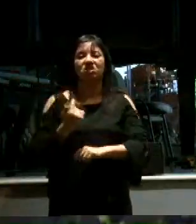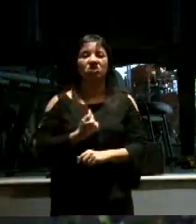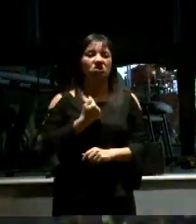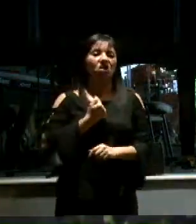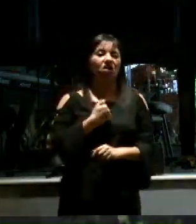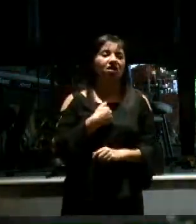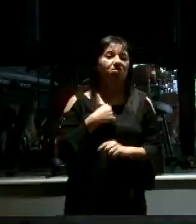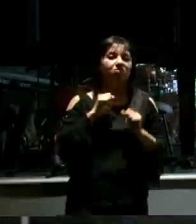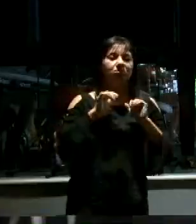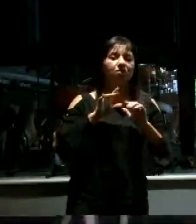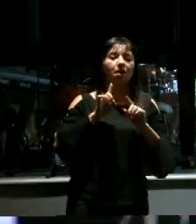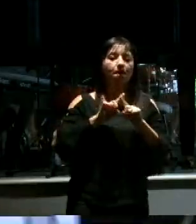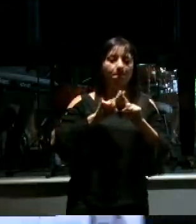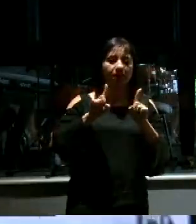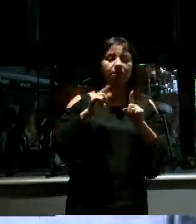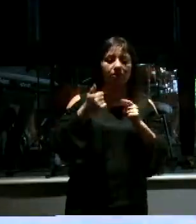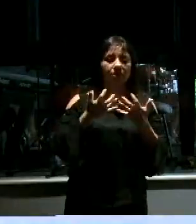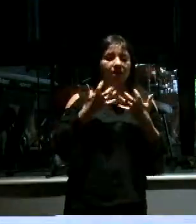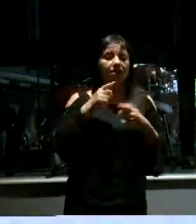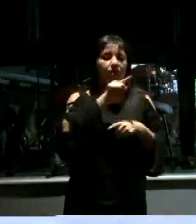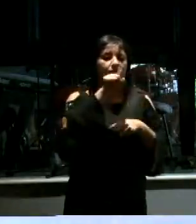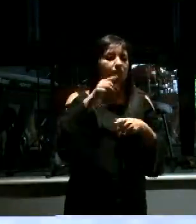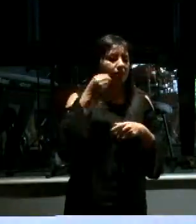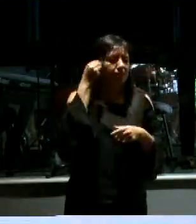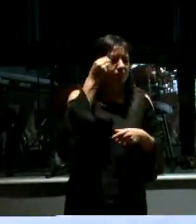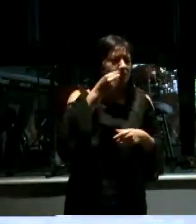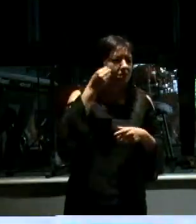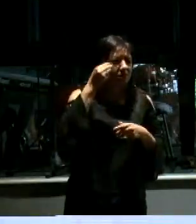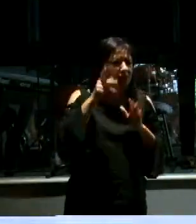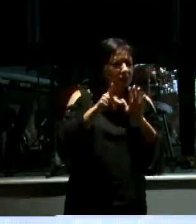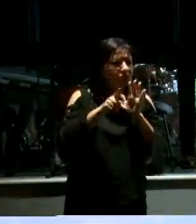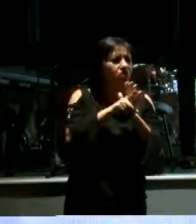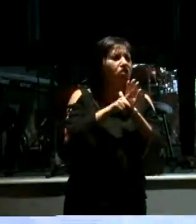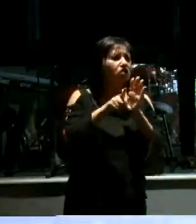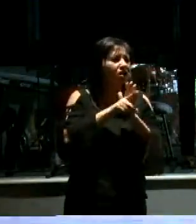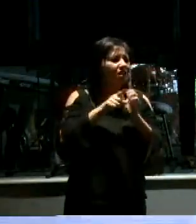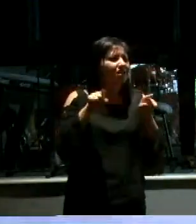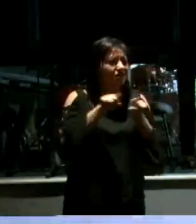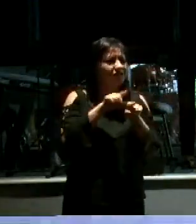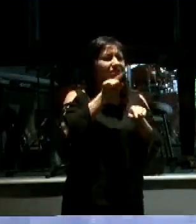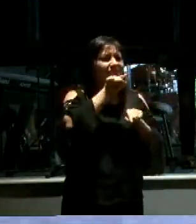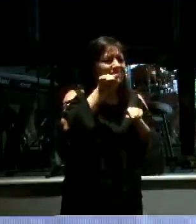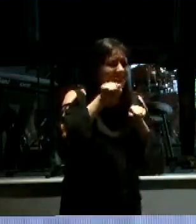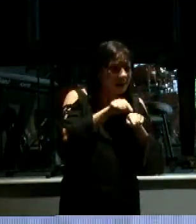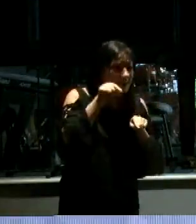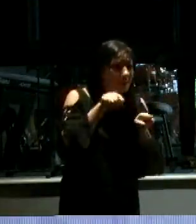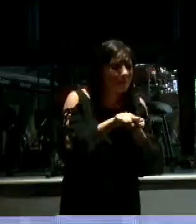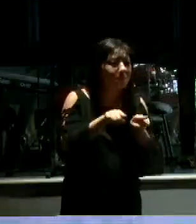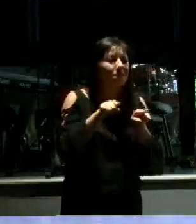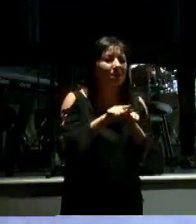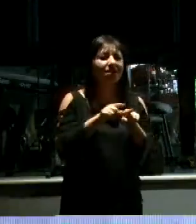A primeira oração que eu quero fazer pelas mulheres, eu pediria que você, mulher, ficasse de pé.